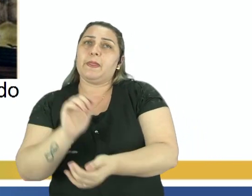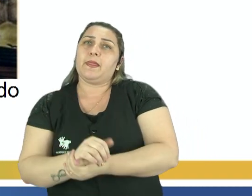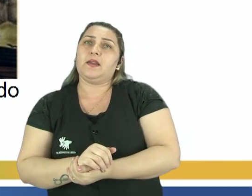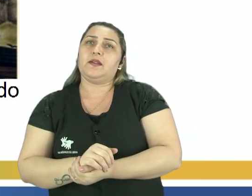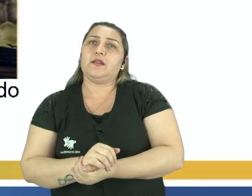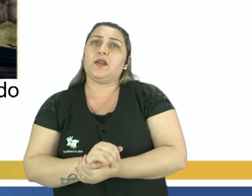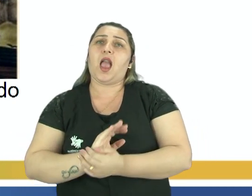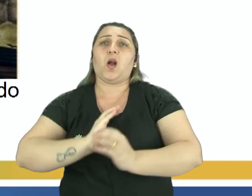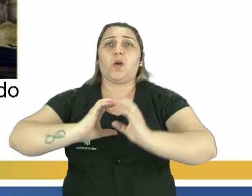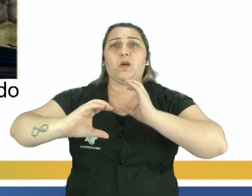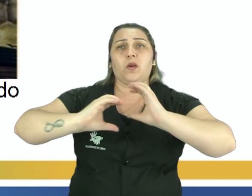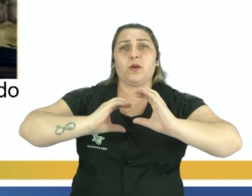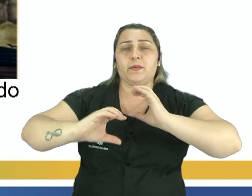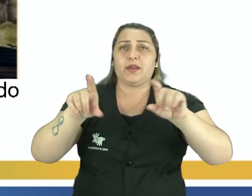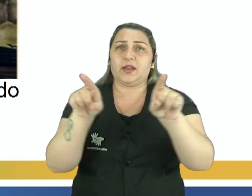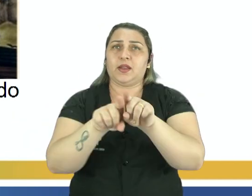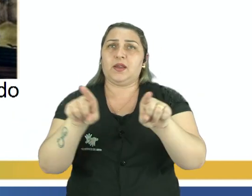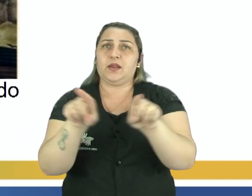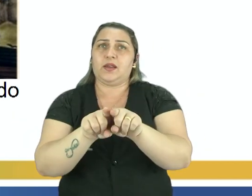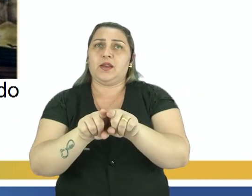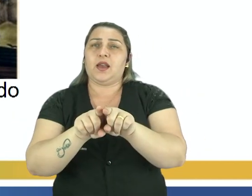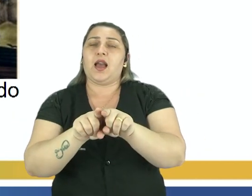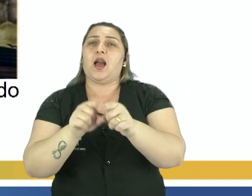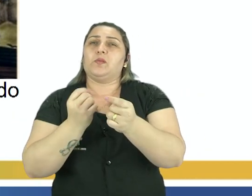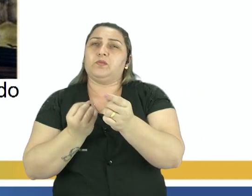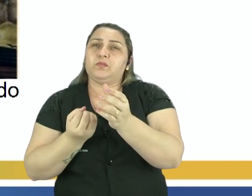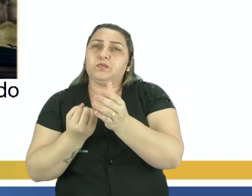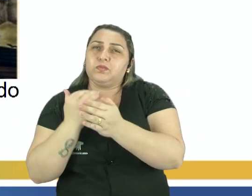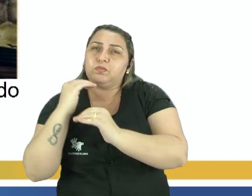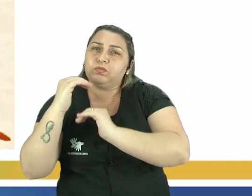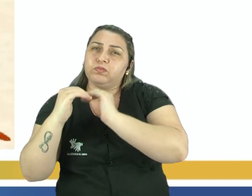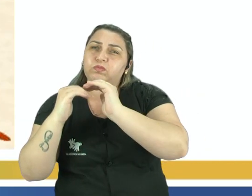a se comunicar. E aí eles passaram o quê? A desenvolver a linguagem.